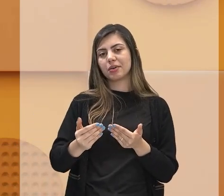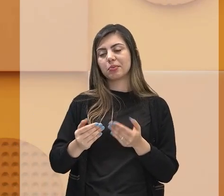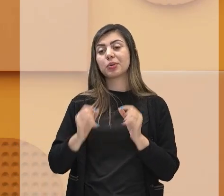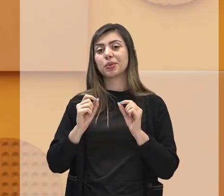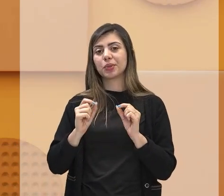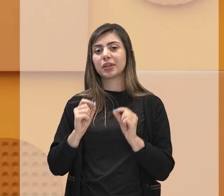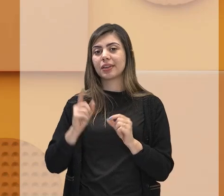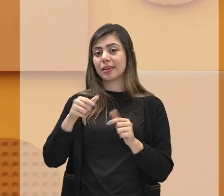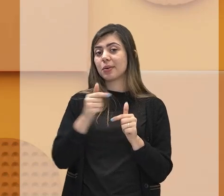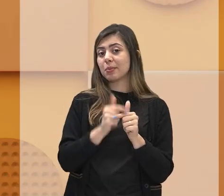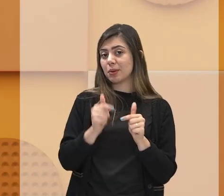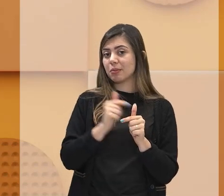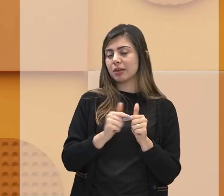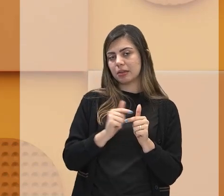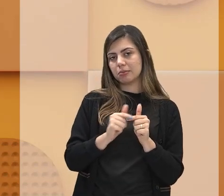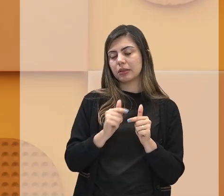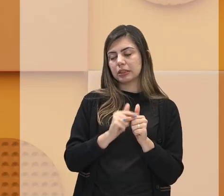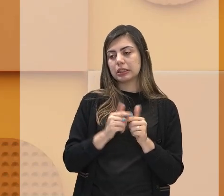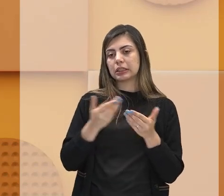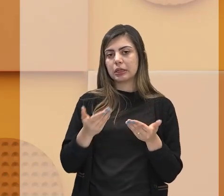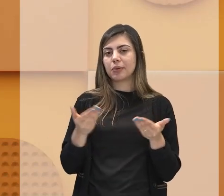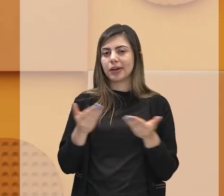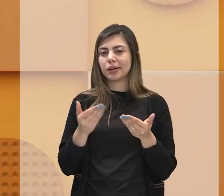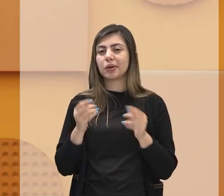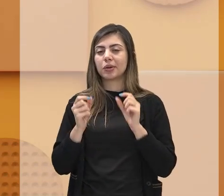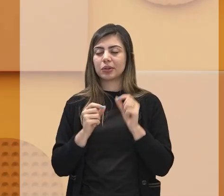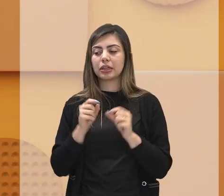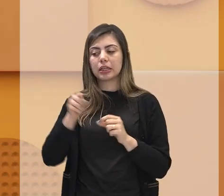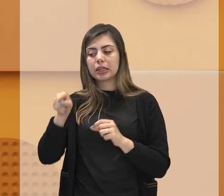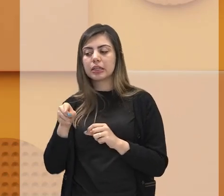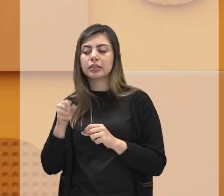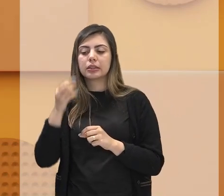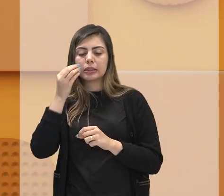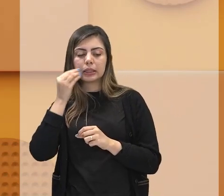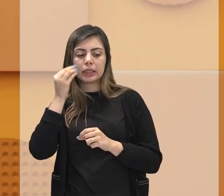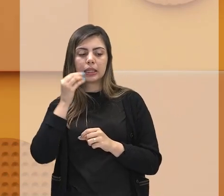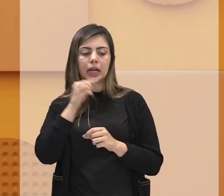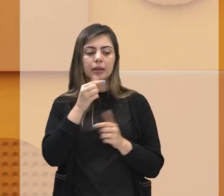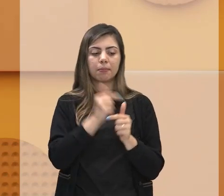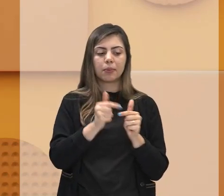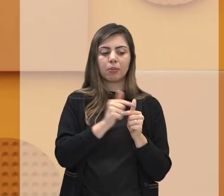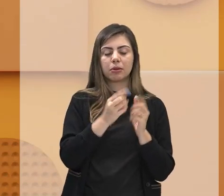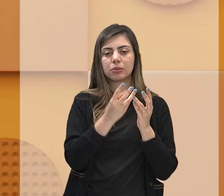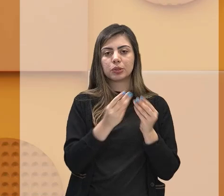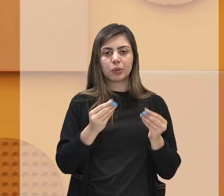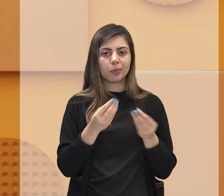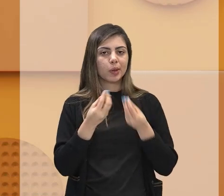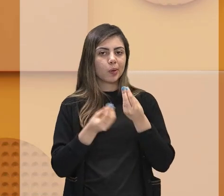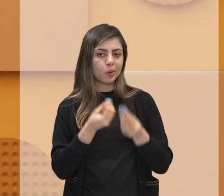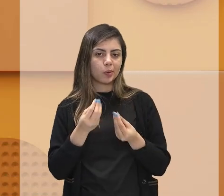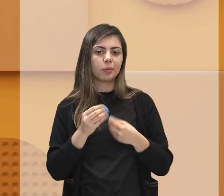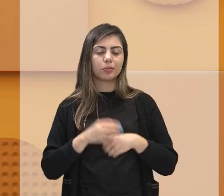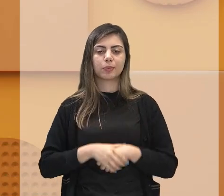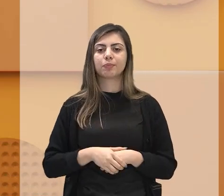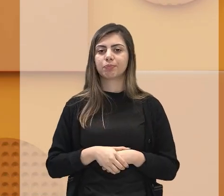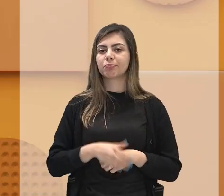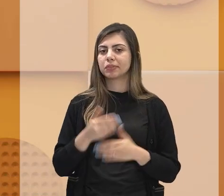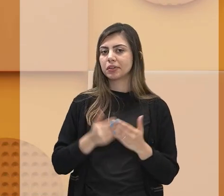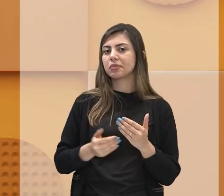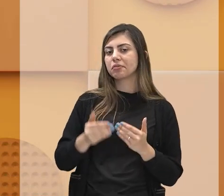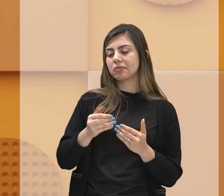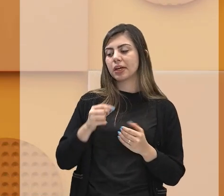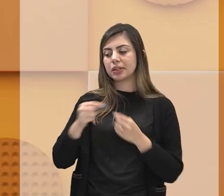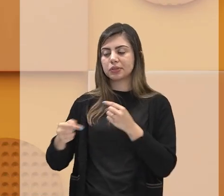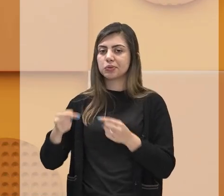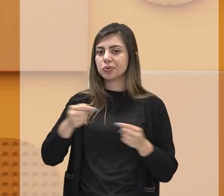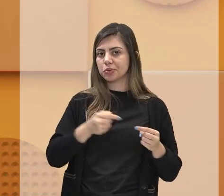dizer, o problema já iniciou, nós vamos ter agora uma tentativa de solução sendo colocada aí, né, na roda pelo terceiro estado,